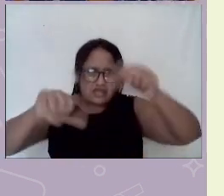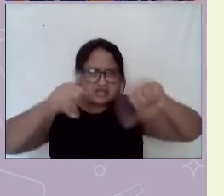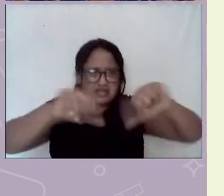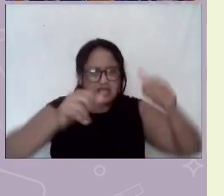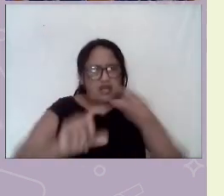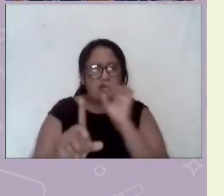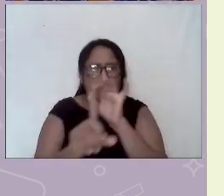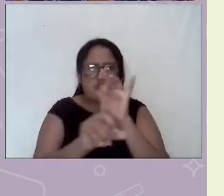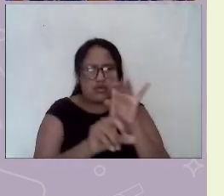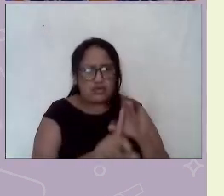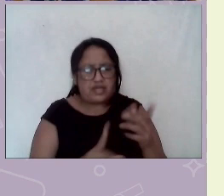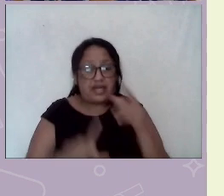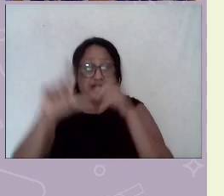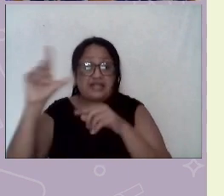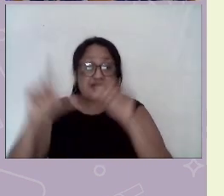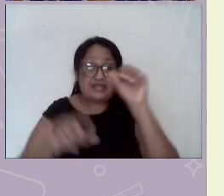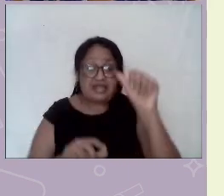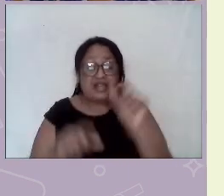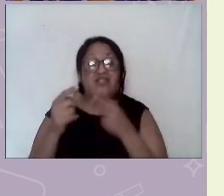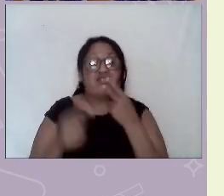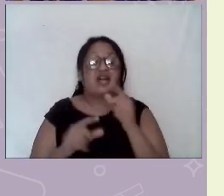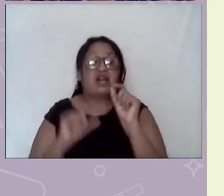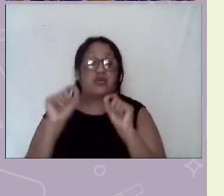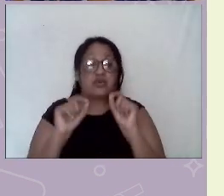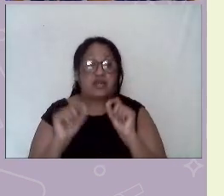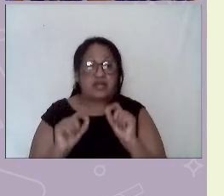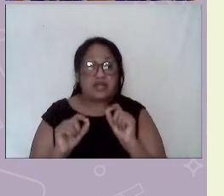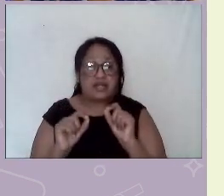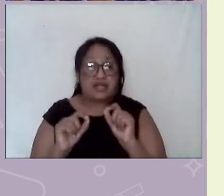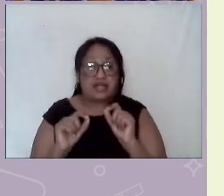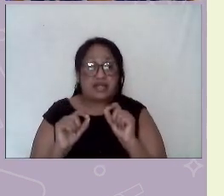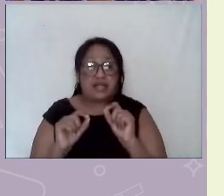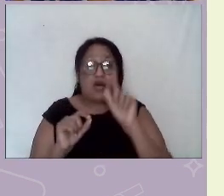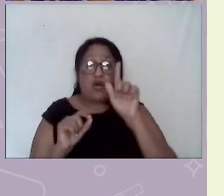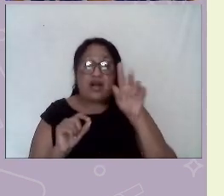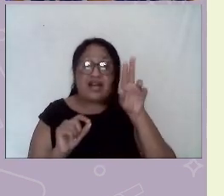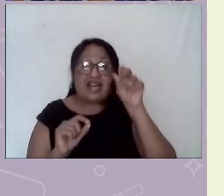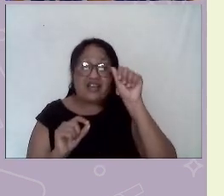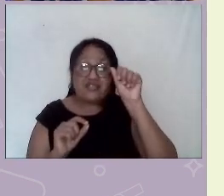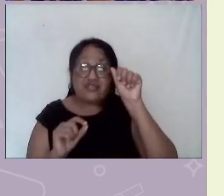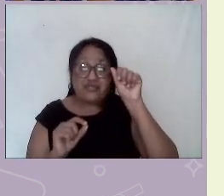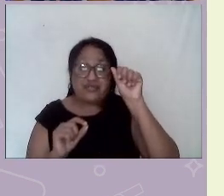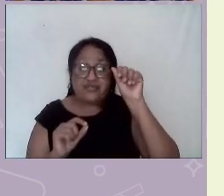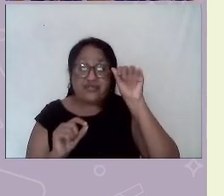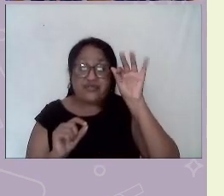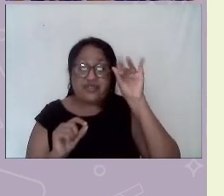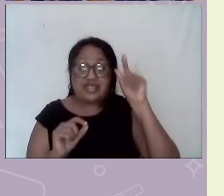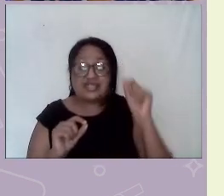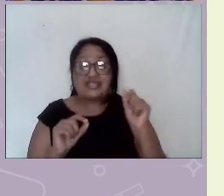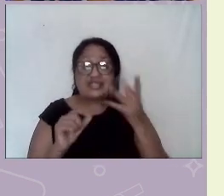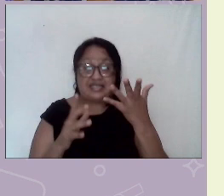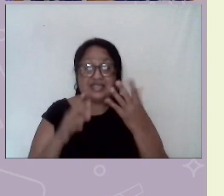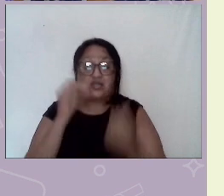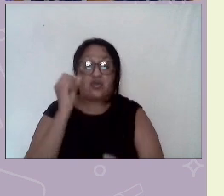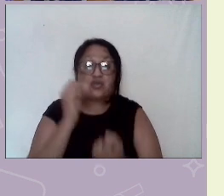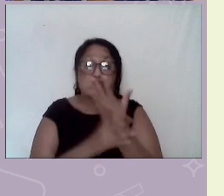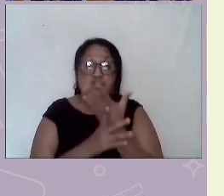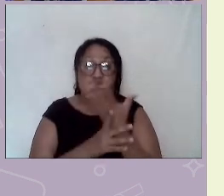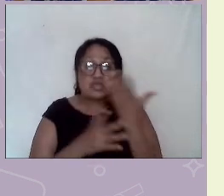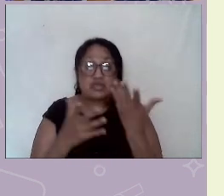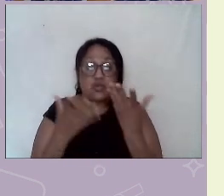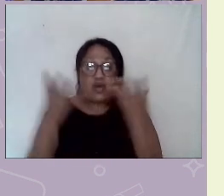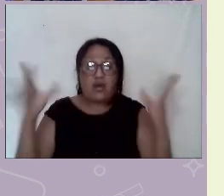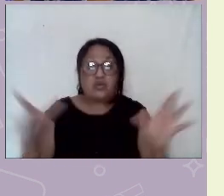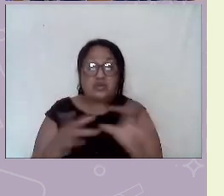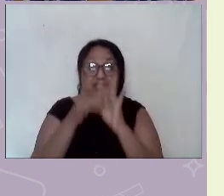a letra A diz o seguinte o grafite é constituído pela união de uma grande quantidade de átomos de